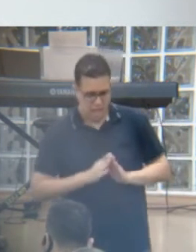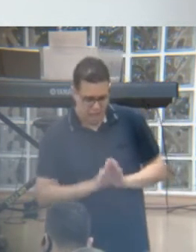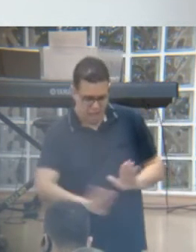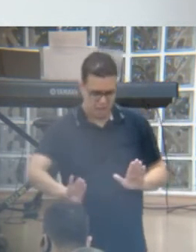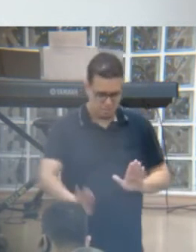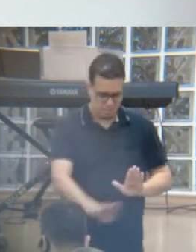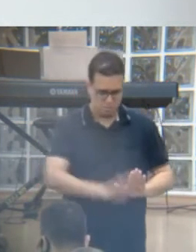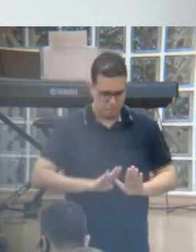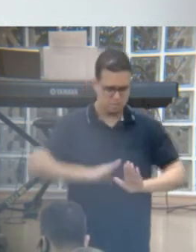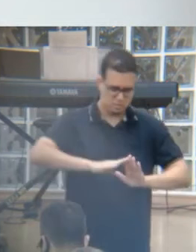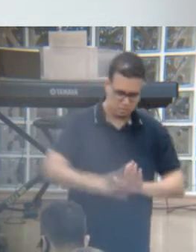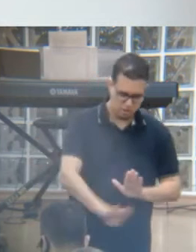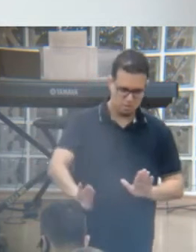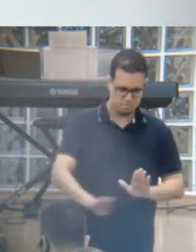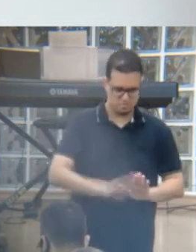um horror.